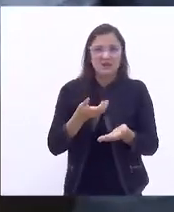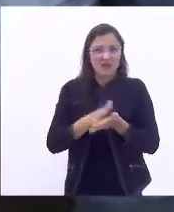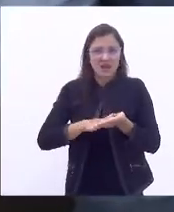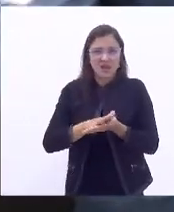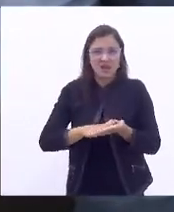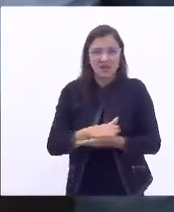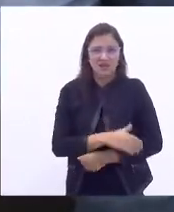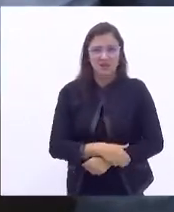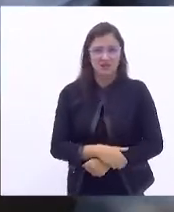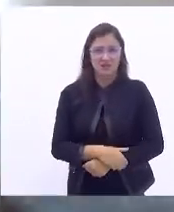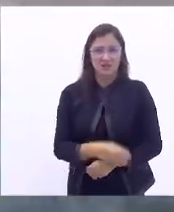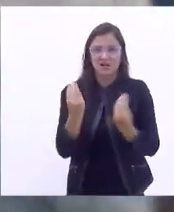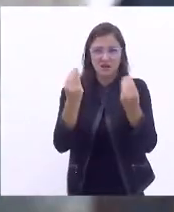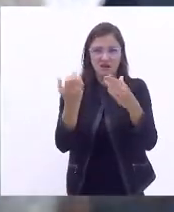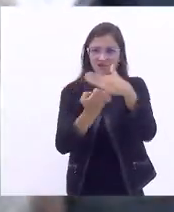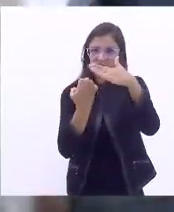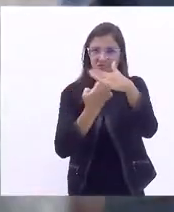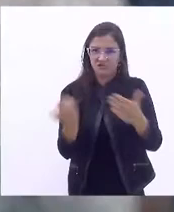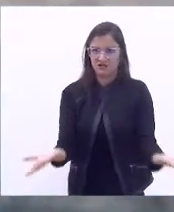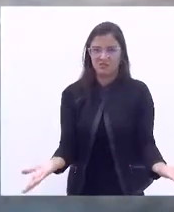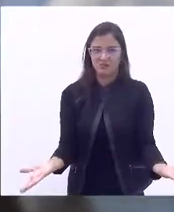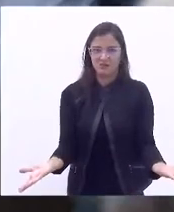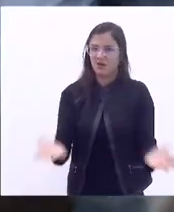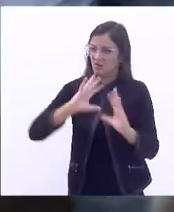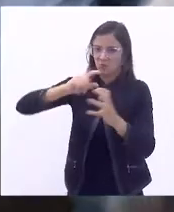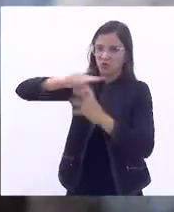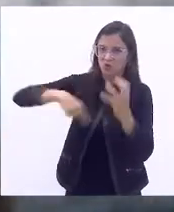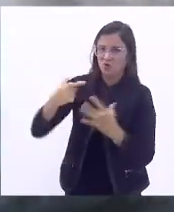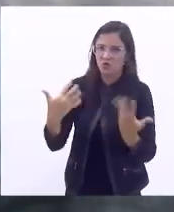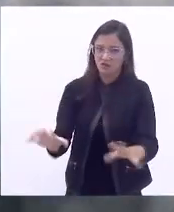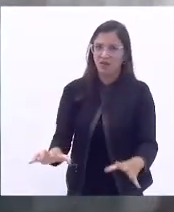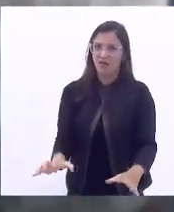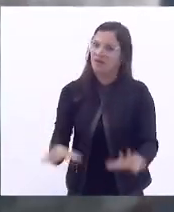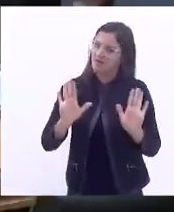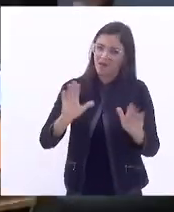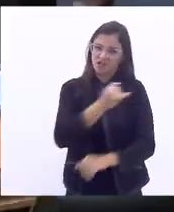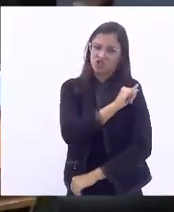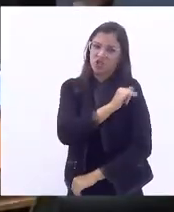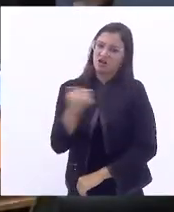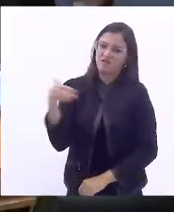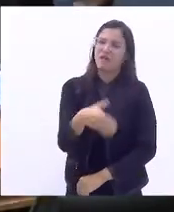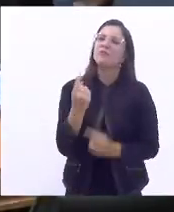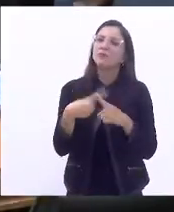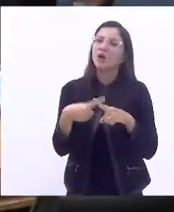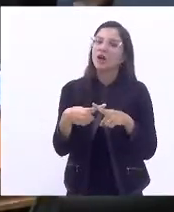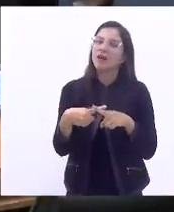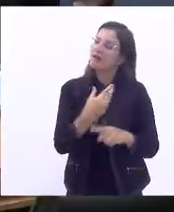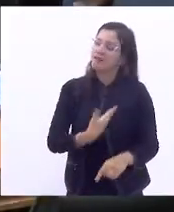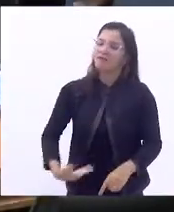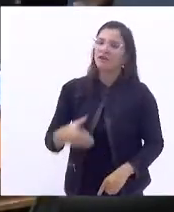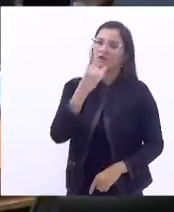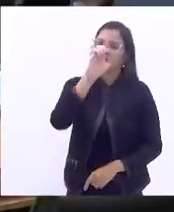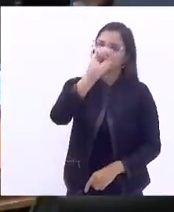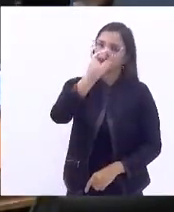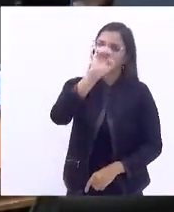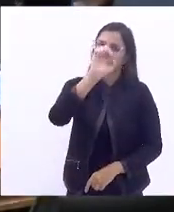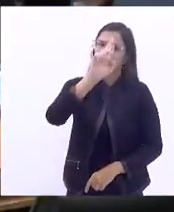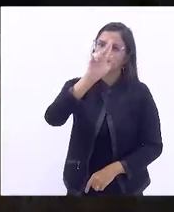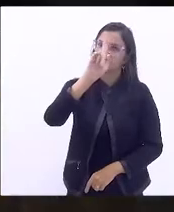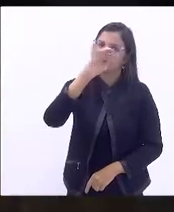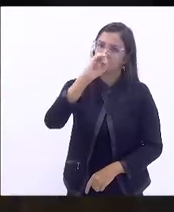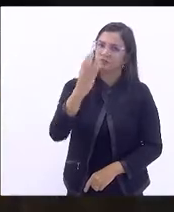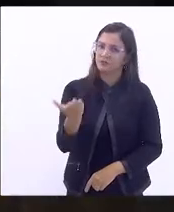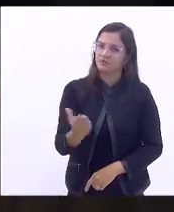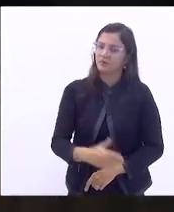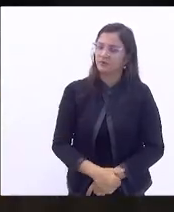poluidora no Rio de Janeiro, que o mundo inteiro não queria, mas veio parar no Rio de Janeiro por causa do sem vergonha também do seu Sérgio Cabral. Deputado